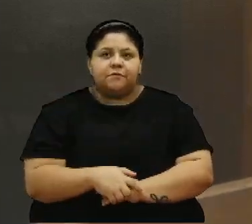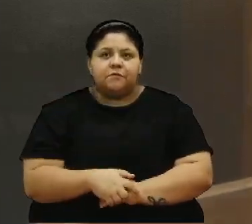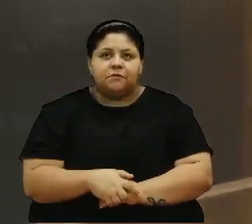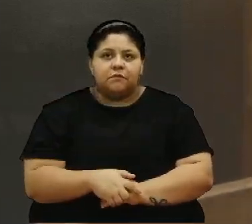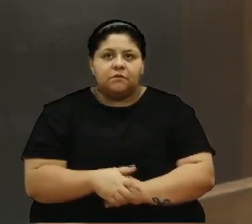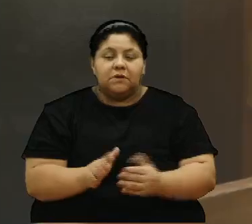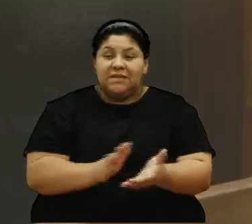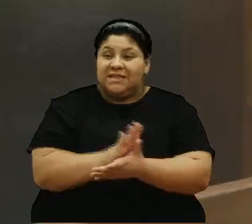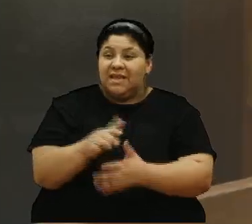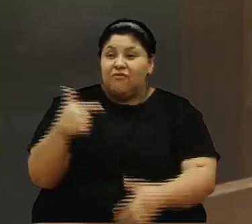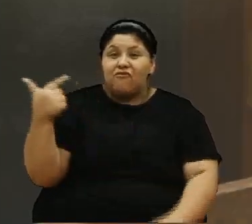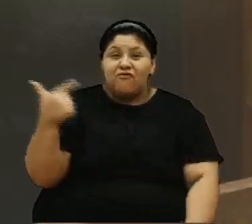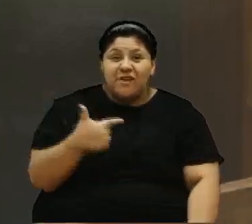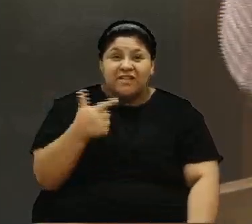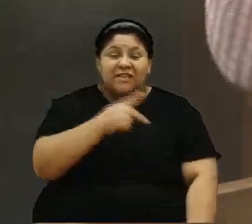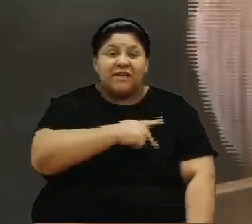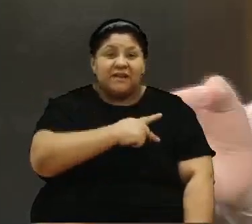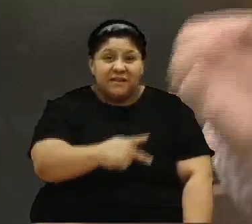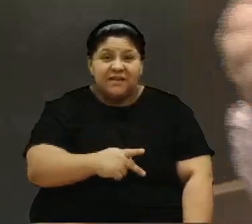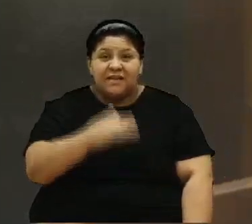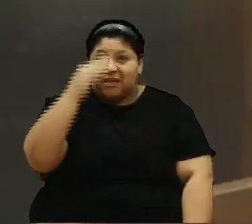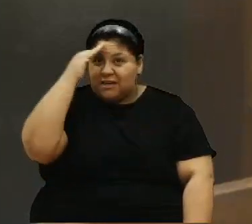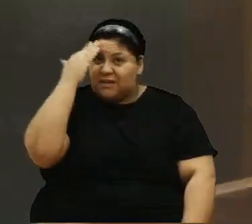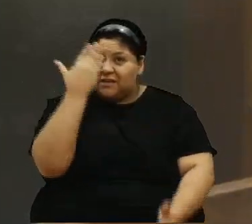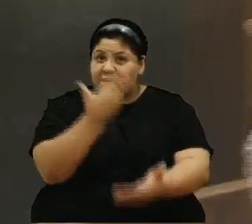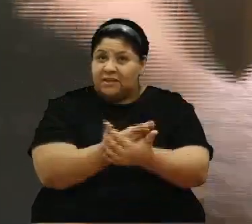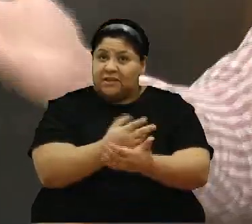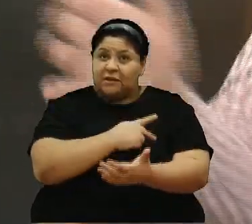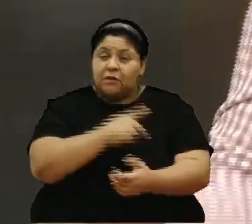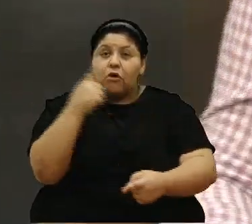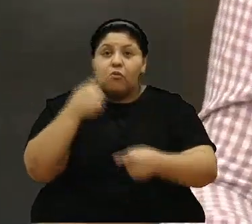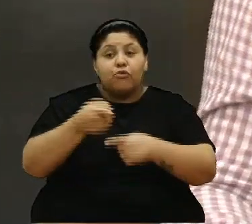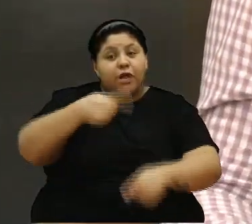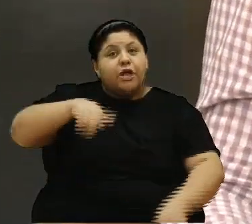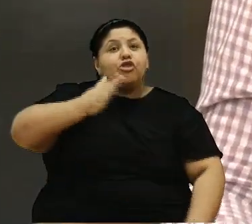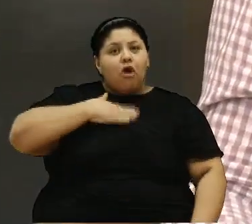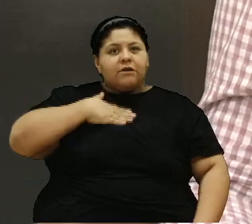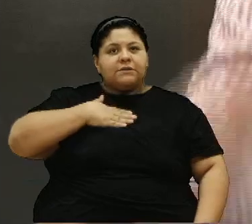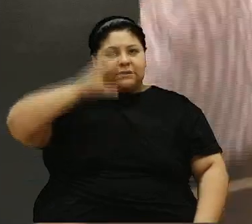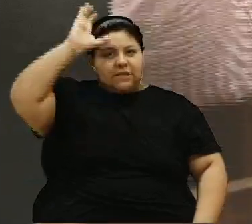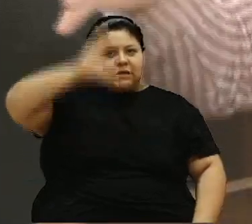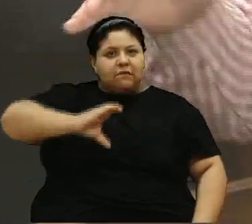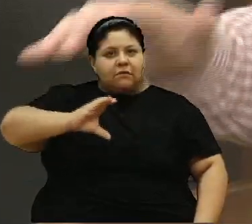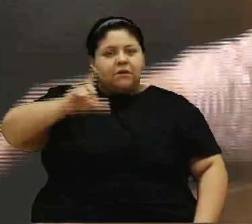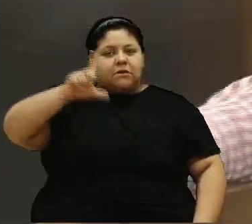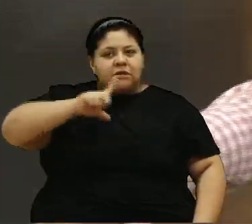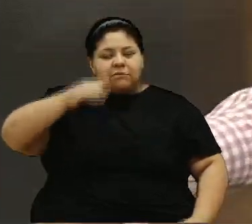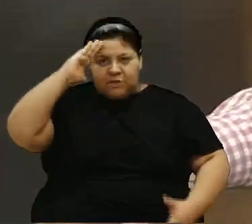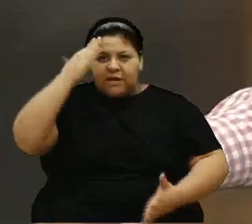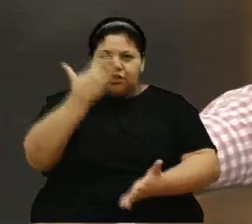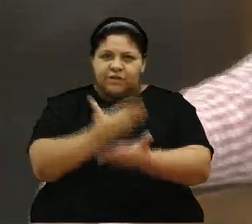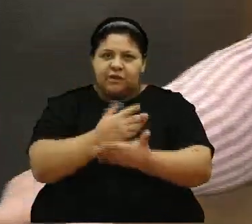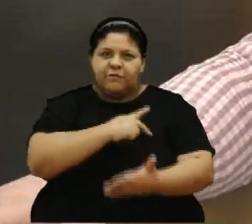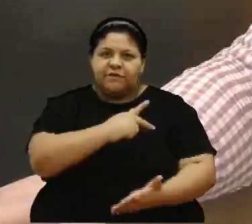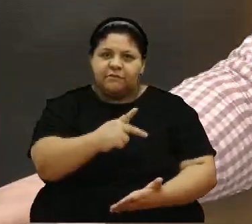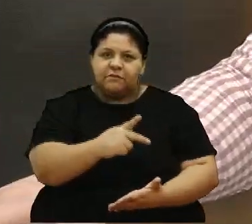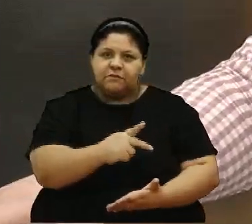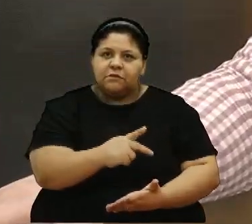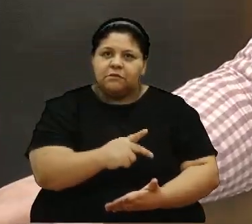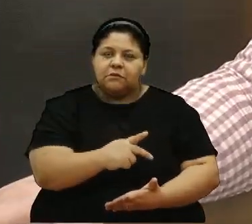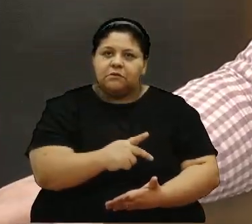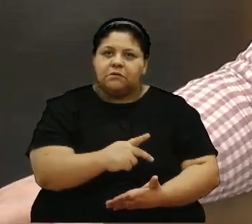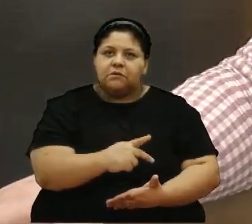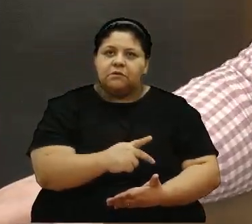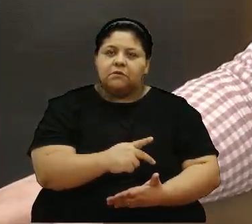nem o vice-presidente acredita no presidente, por que nós, eleitores, deveríamos acreditar no descondenado